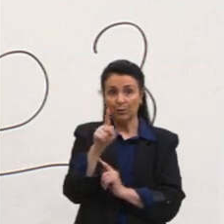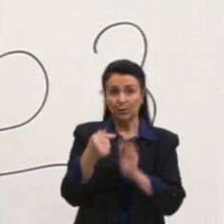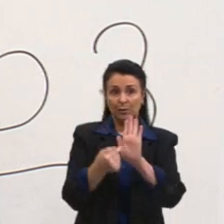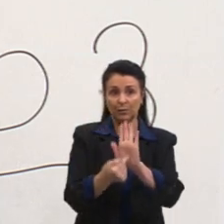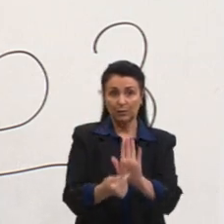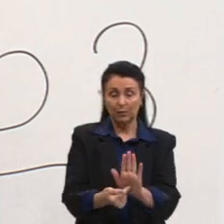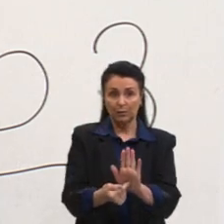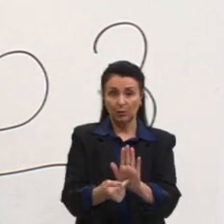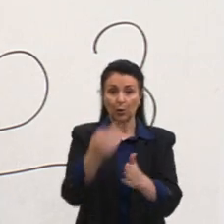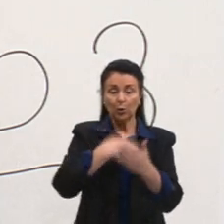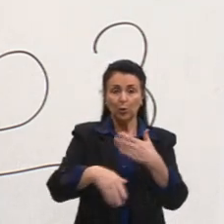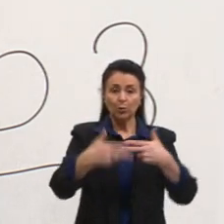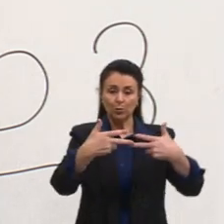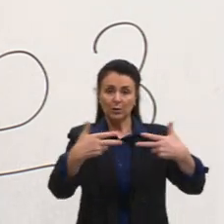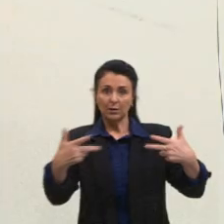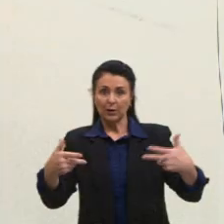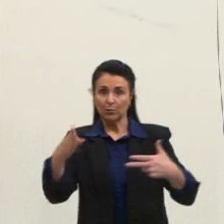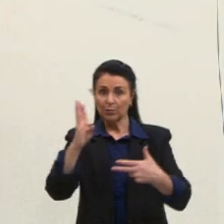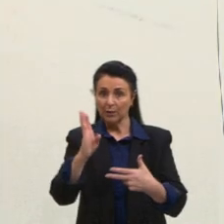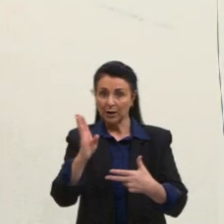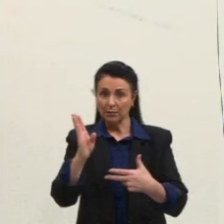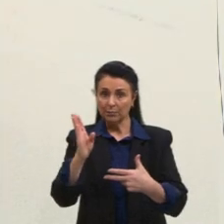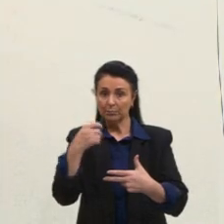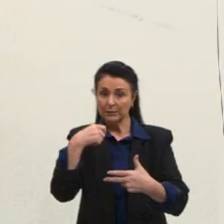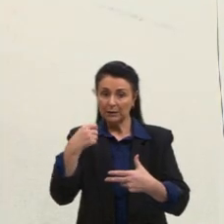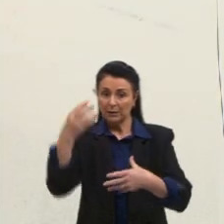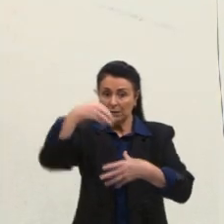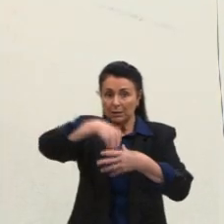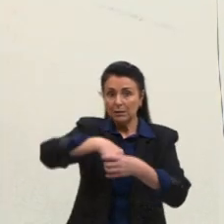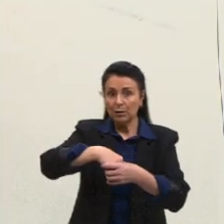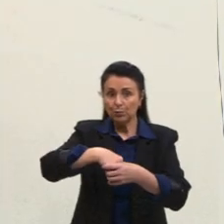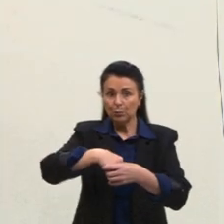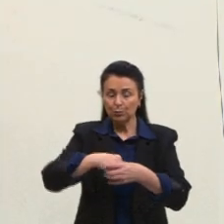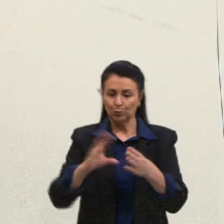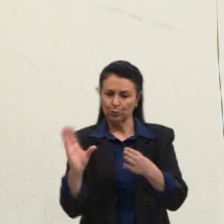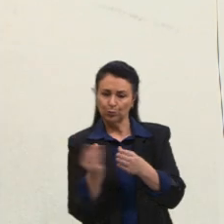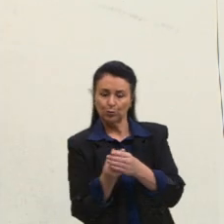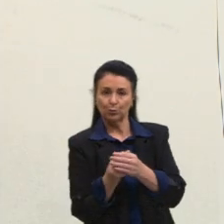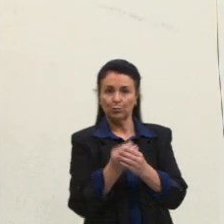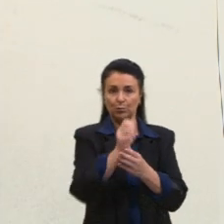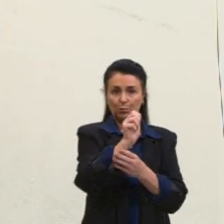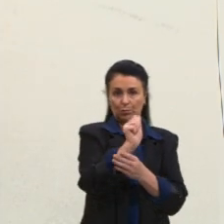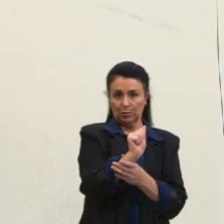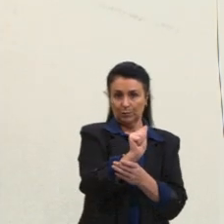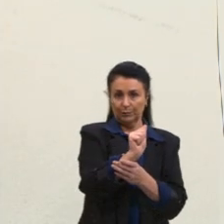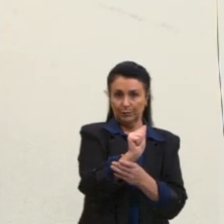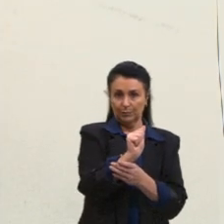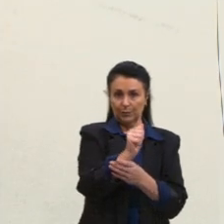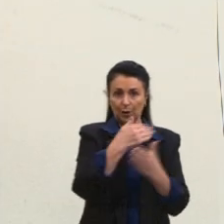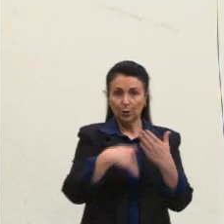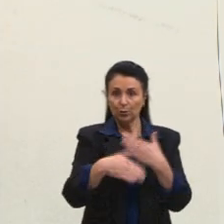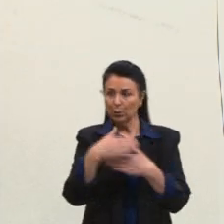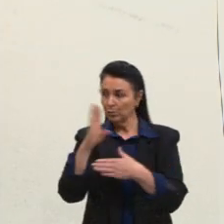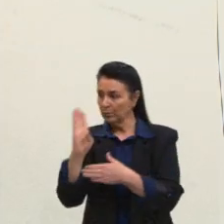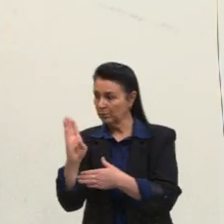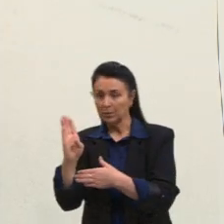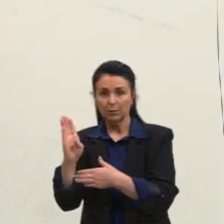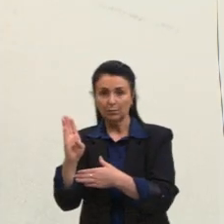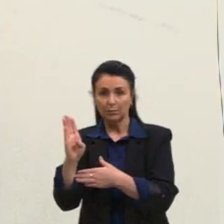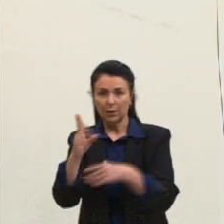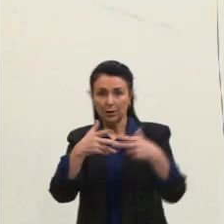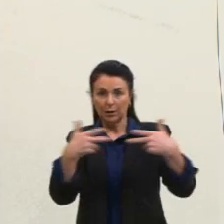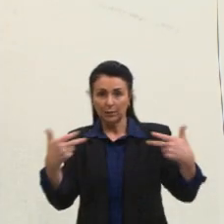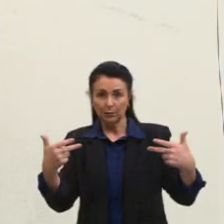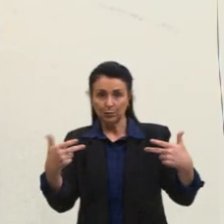de B deveriam estar em a Então essa é a afirmação para a conter B todos e B têm que estar também